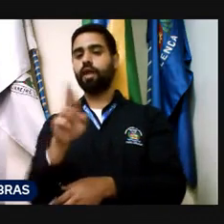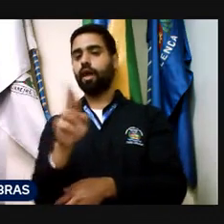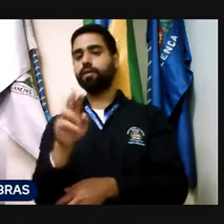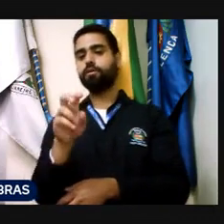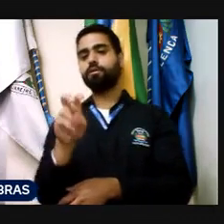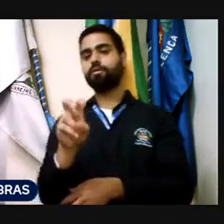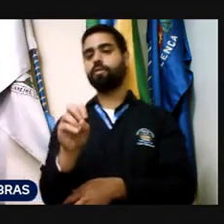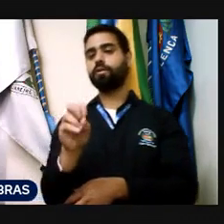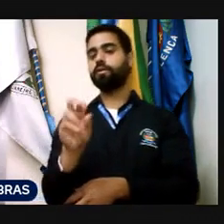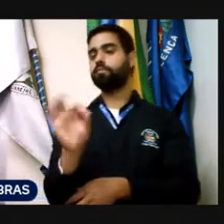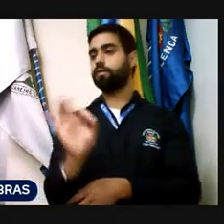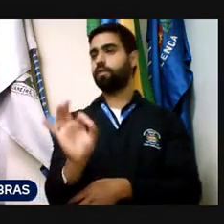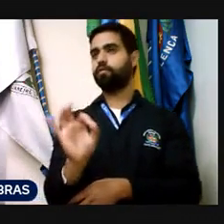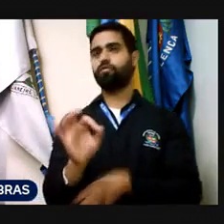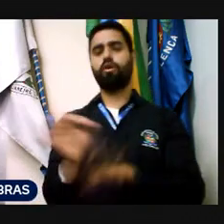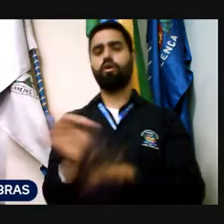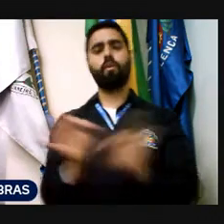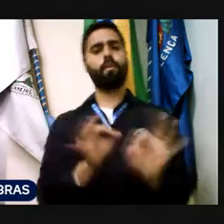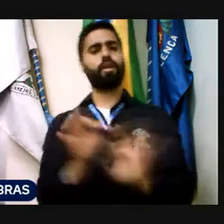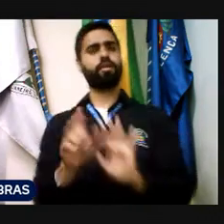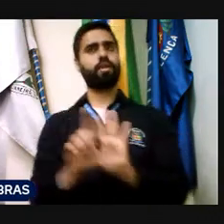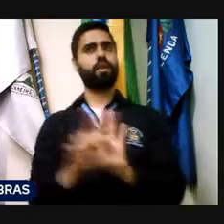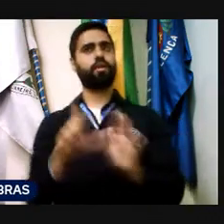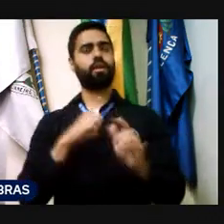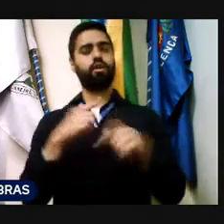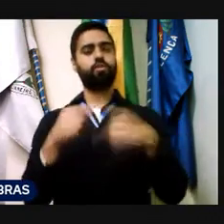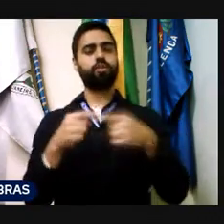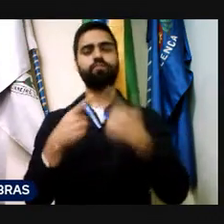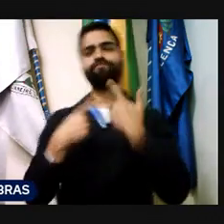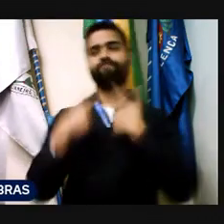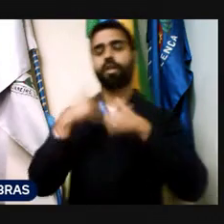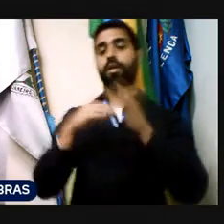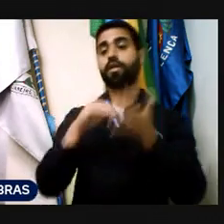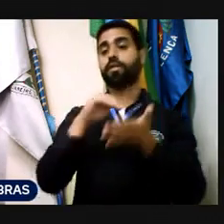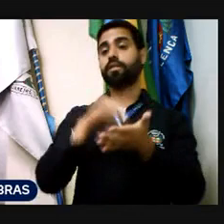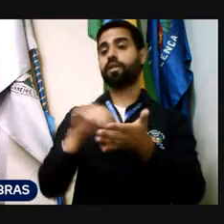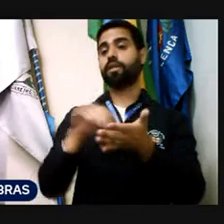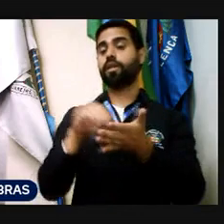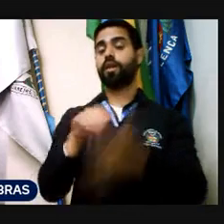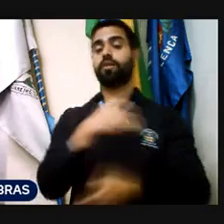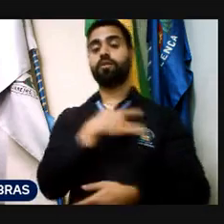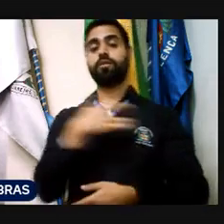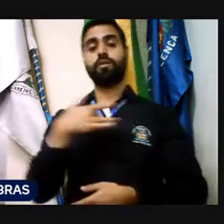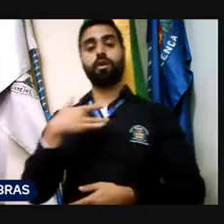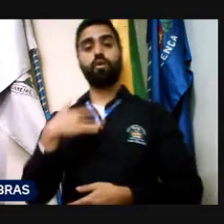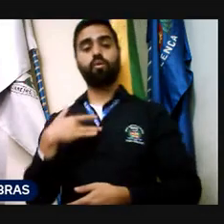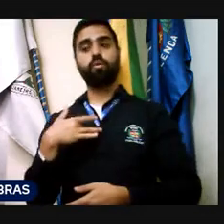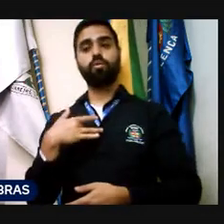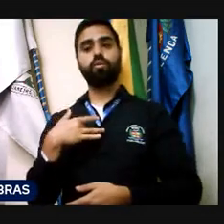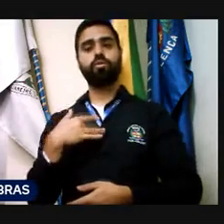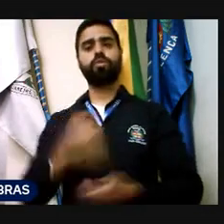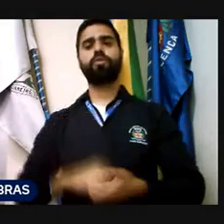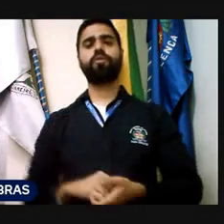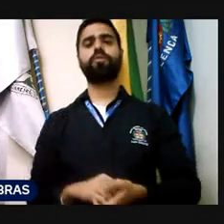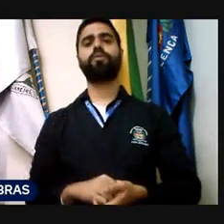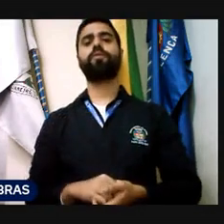R$ 191.307,50. O presente projeto de lei tem por finalidade atender aos anseios da Secretaria Municipal de Saúde por meio do memorando